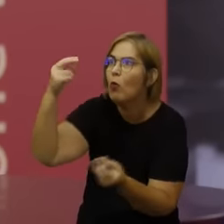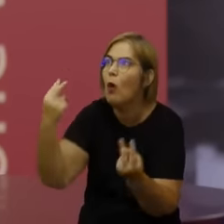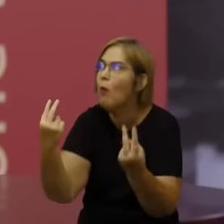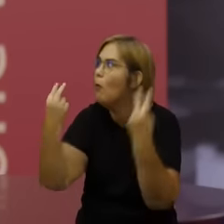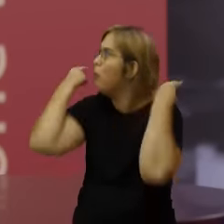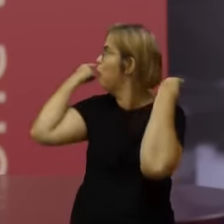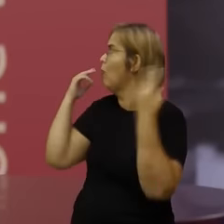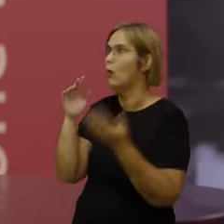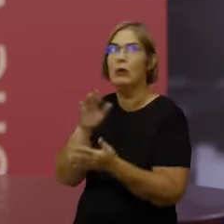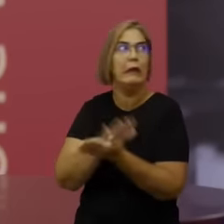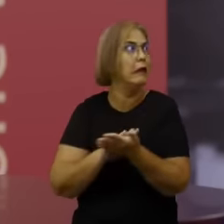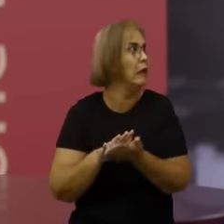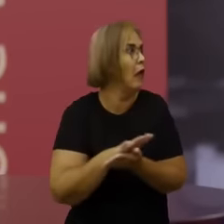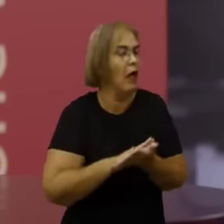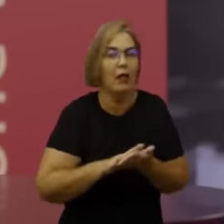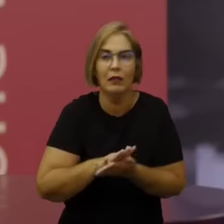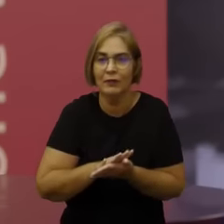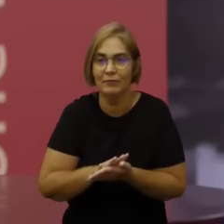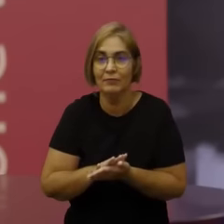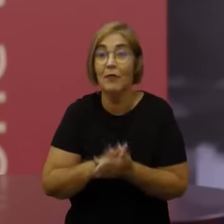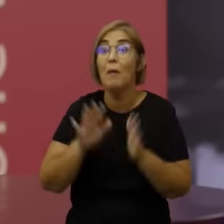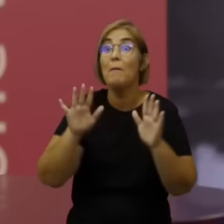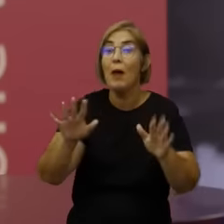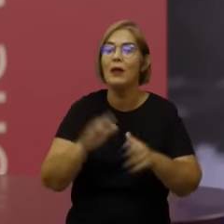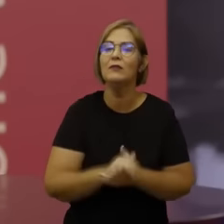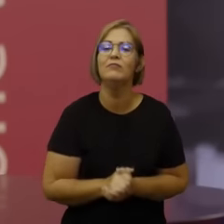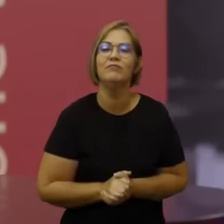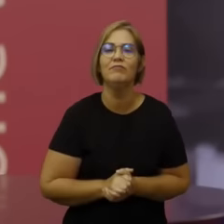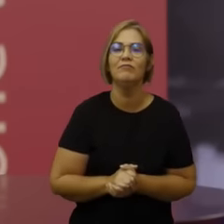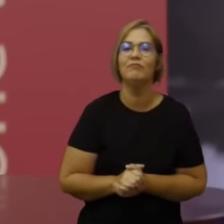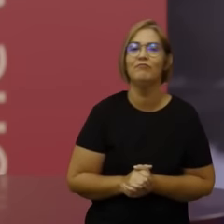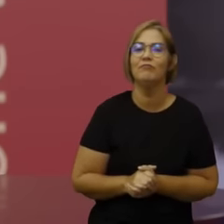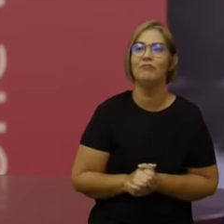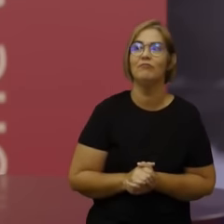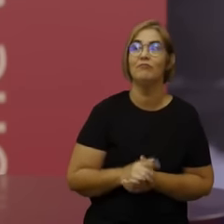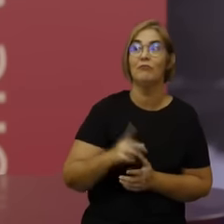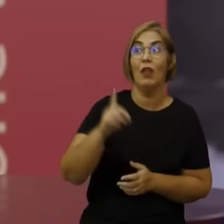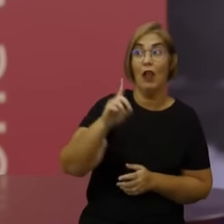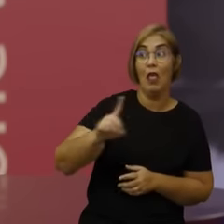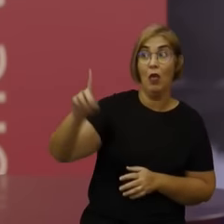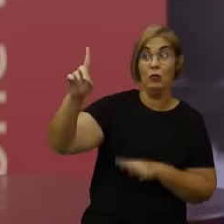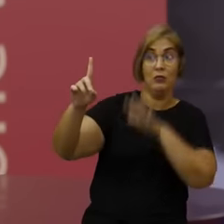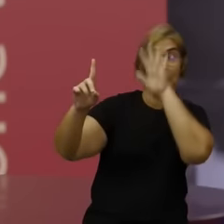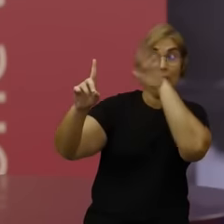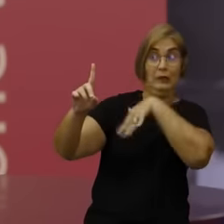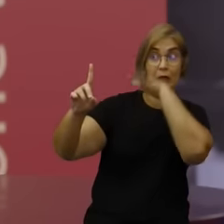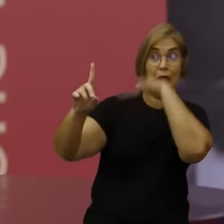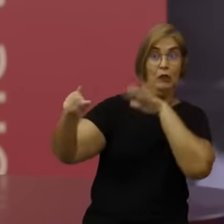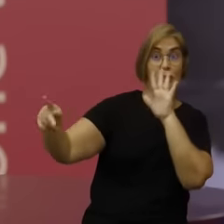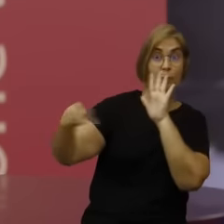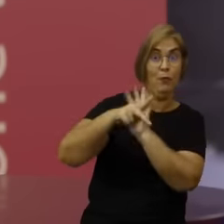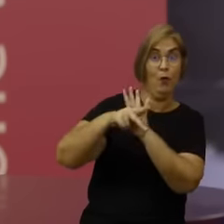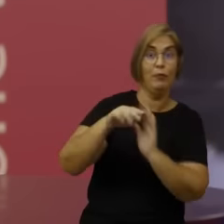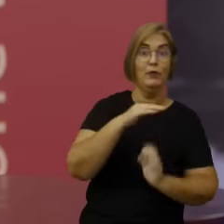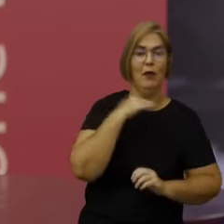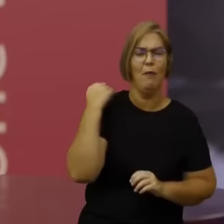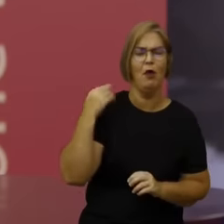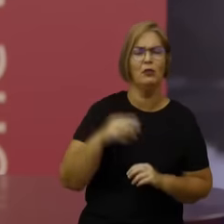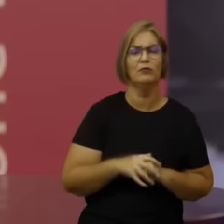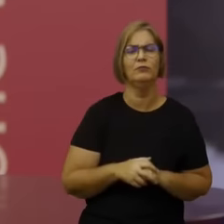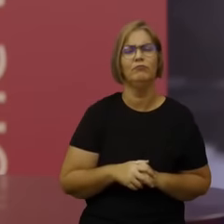mas o Ades também é o nome do Deus. Eh, e, eh, então ele começa a ver